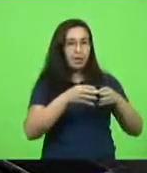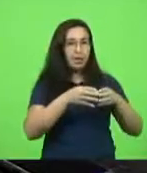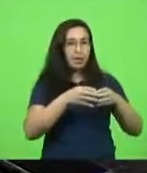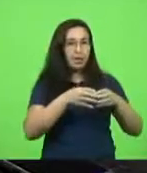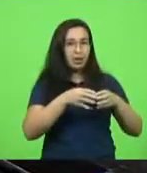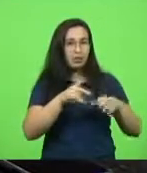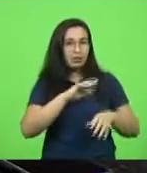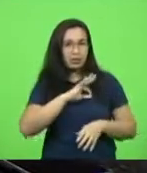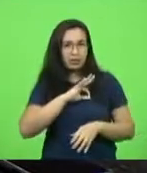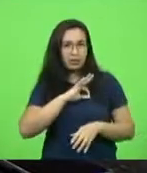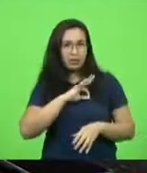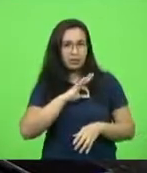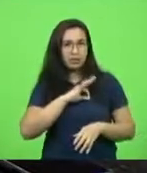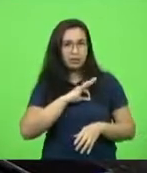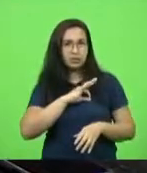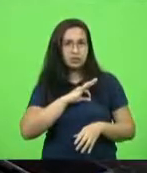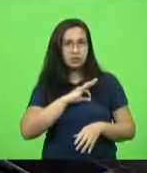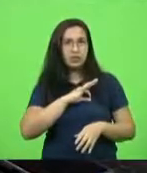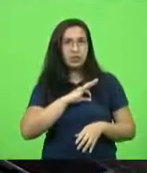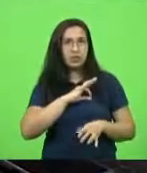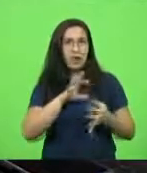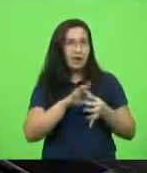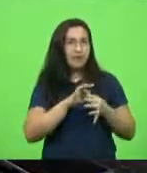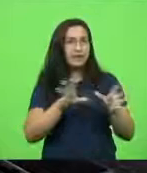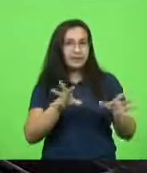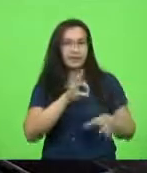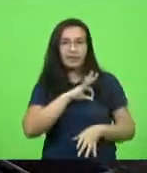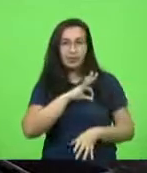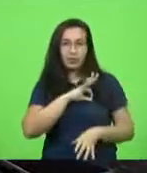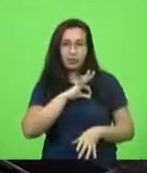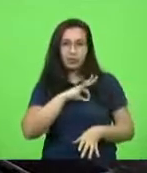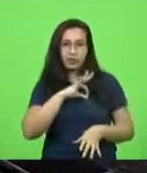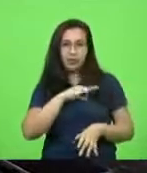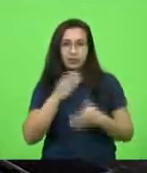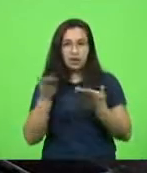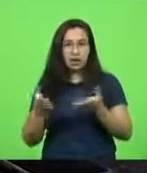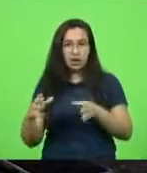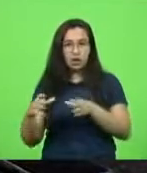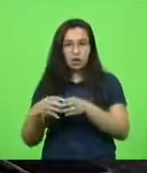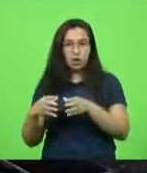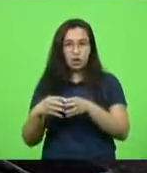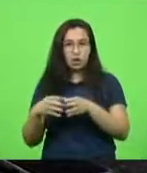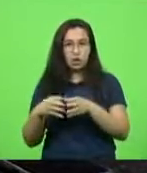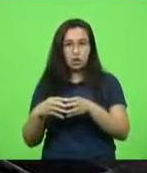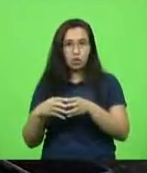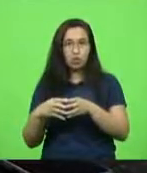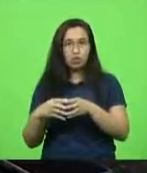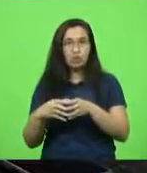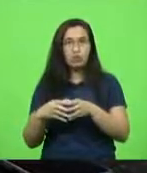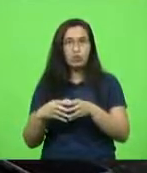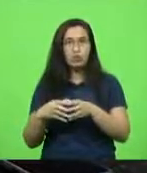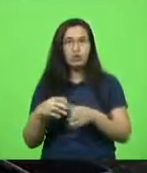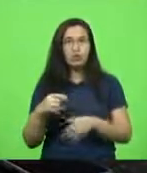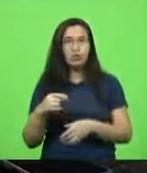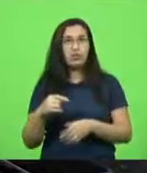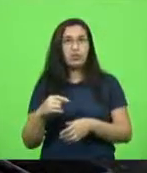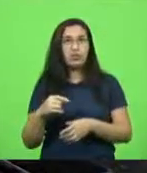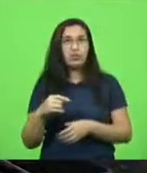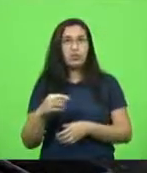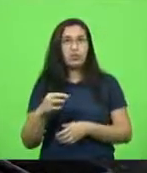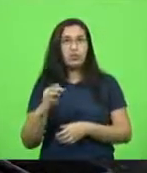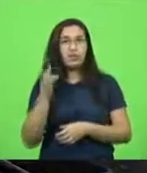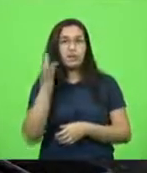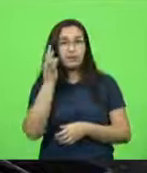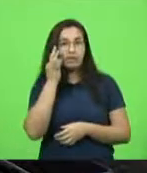vamos disponibilizar é o maior número de policiais dessa formação para onde tem o maior PIB já vou dizer deputado Fernando